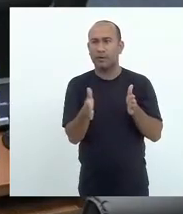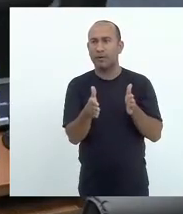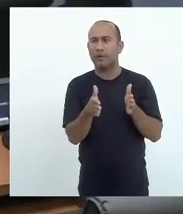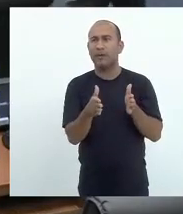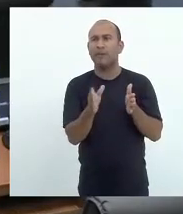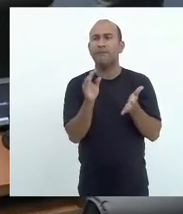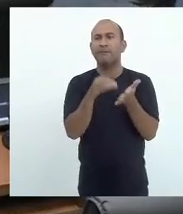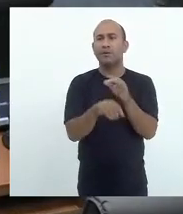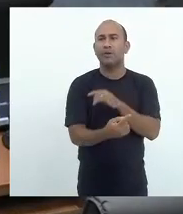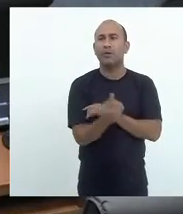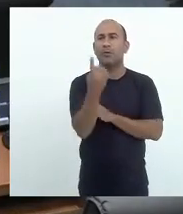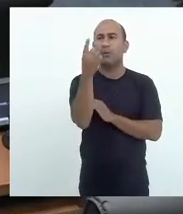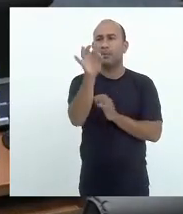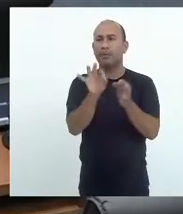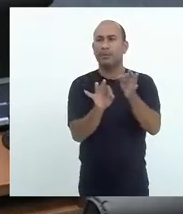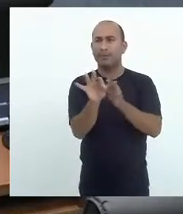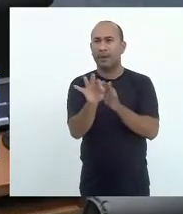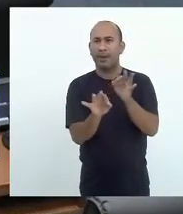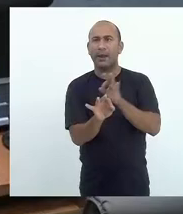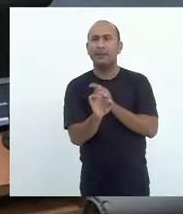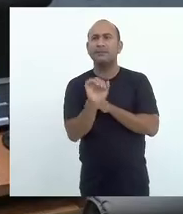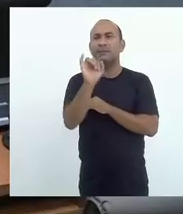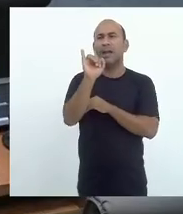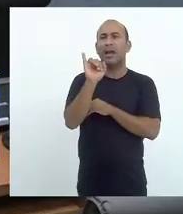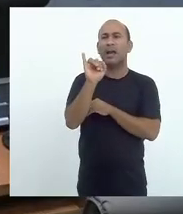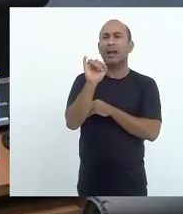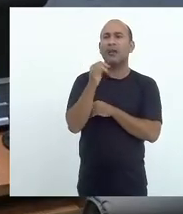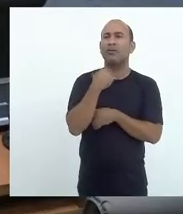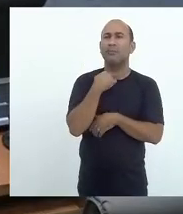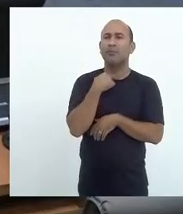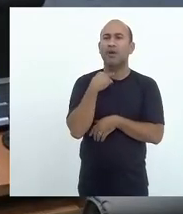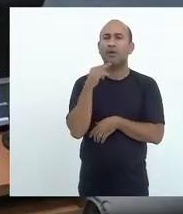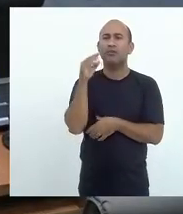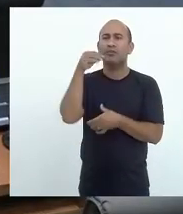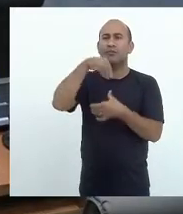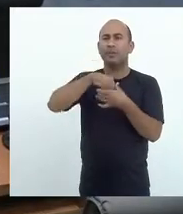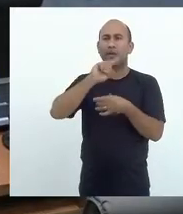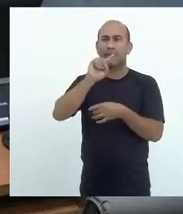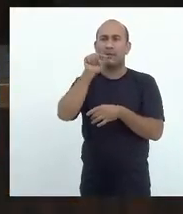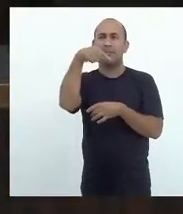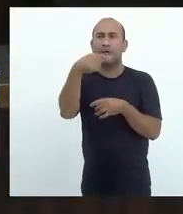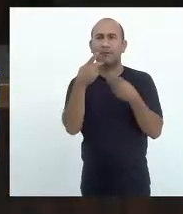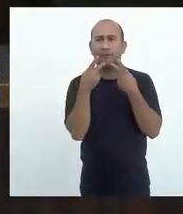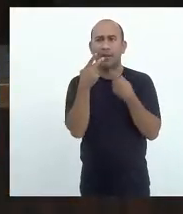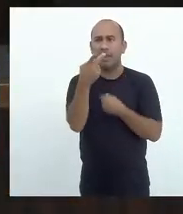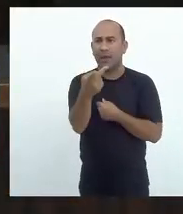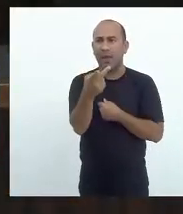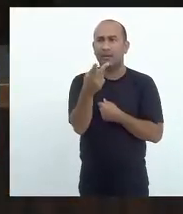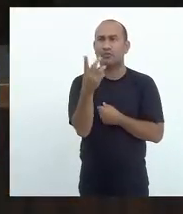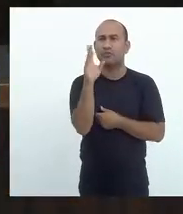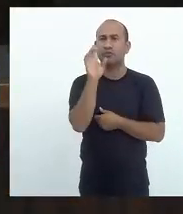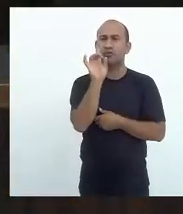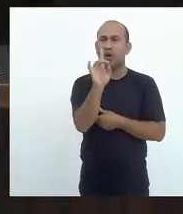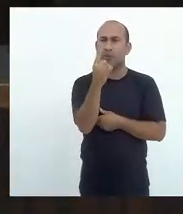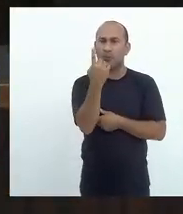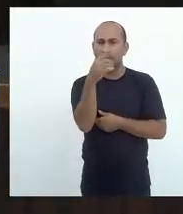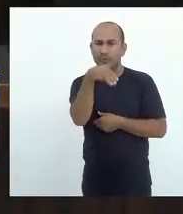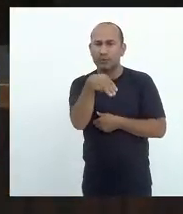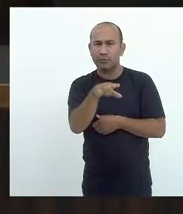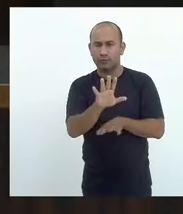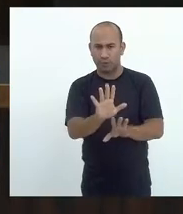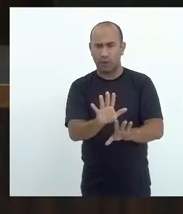projeto na pauta, presidente. Será que a gente não pode votá-lo e depois as declarações ao final da pauta? Só um minutinho, Dani. Deixa eu colher